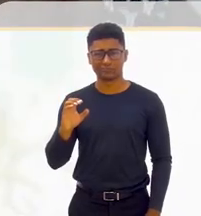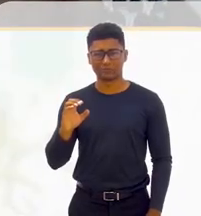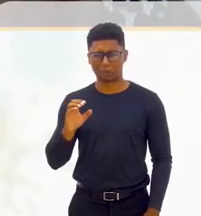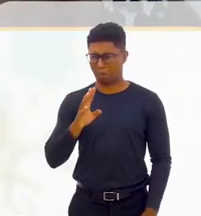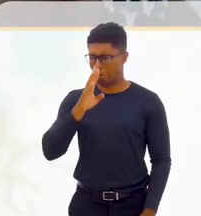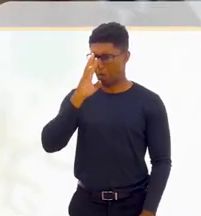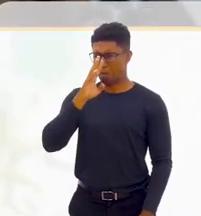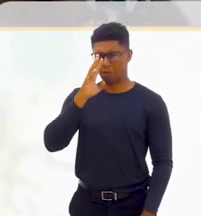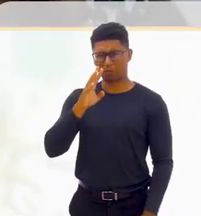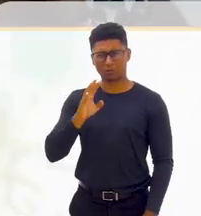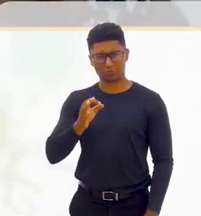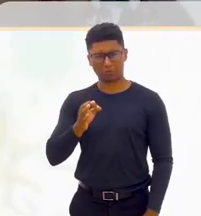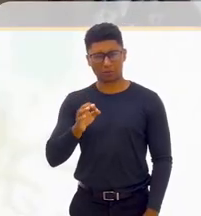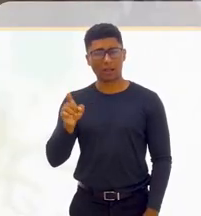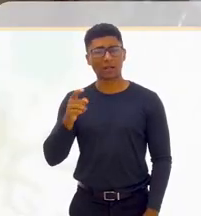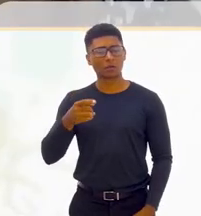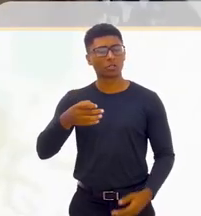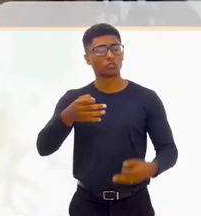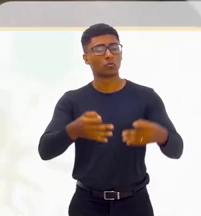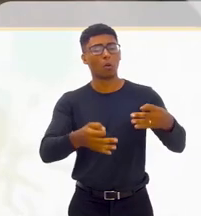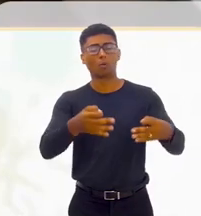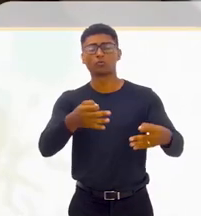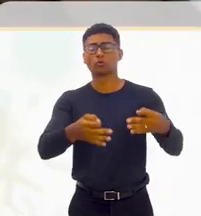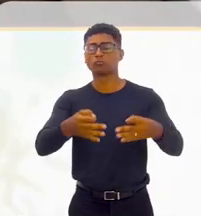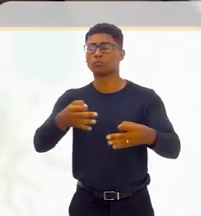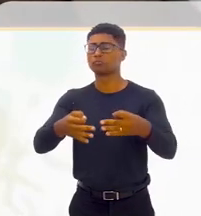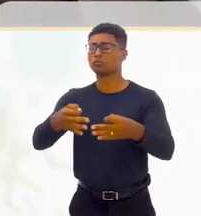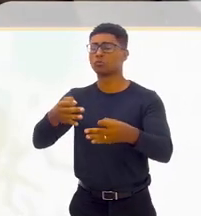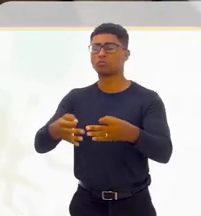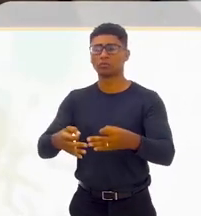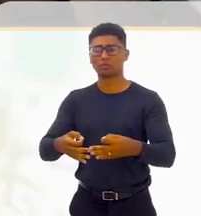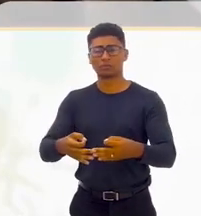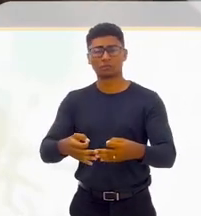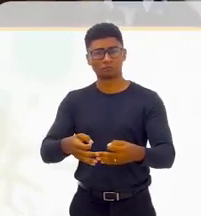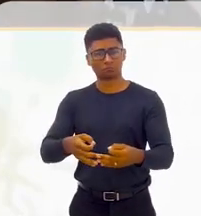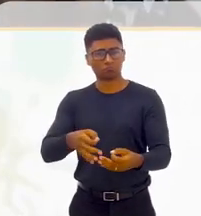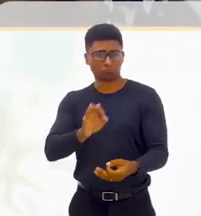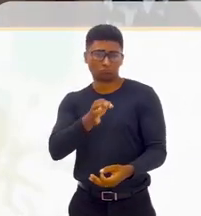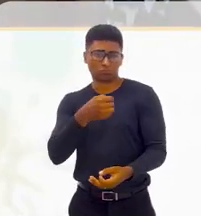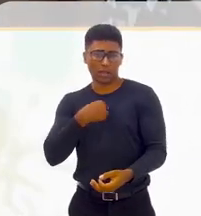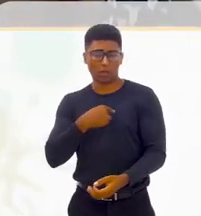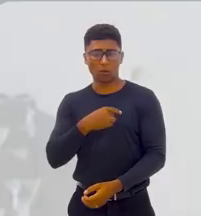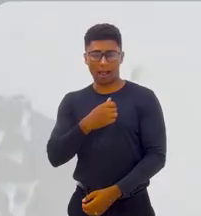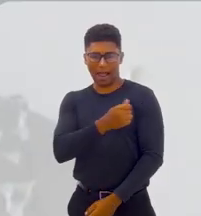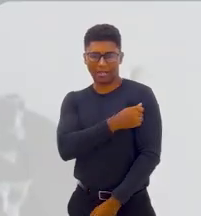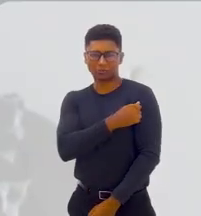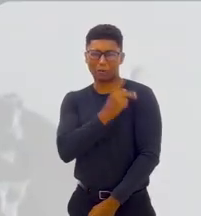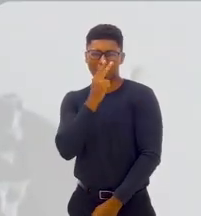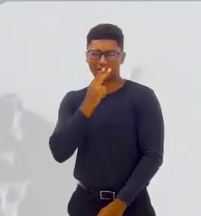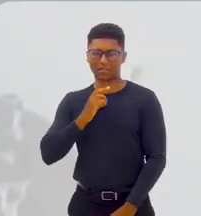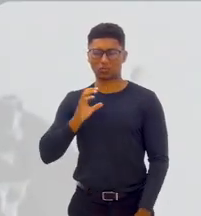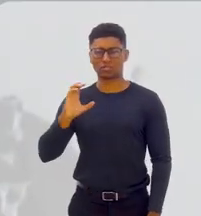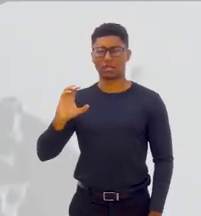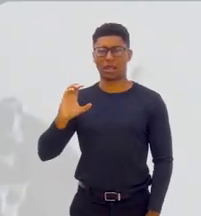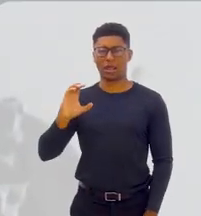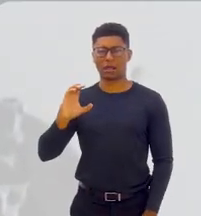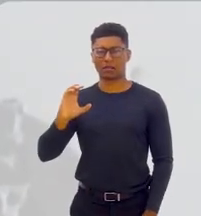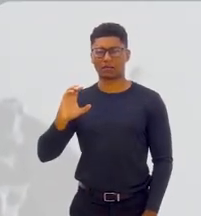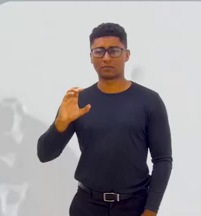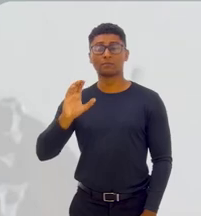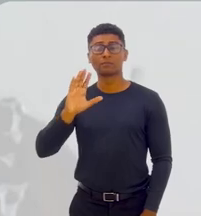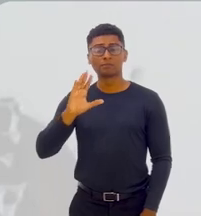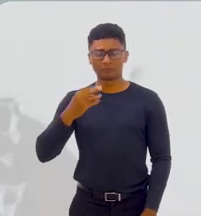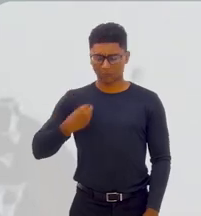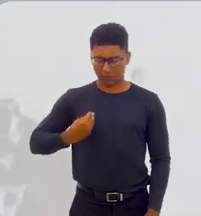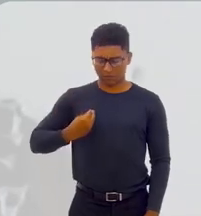nada. Do nada, né? Julgou, né? E realmente eu era uma aluna C, né? Mas é que a vida